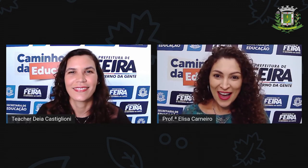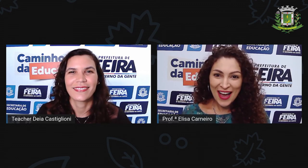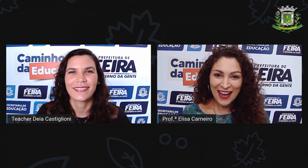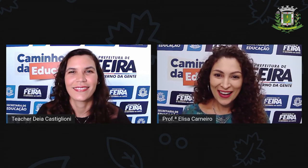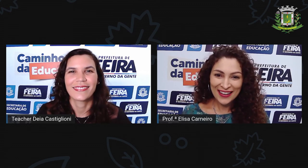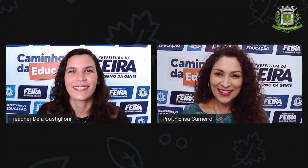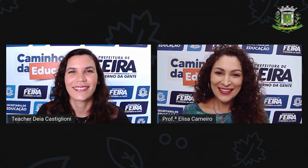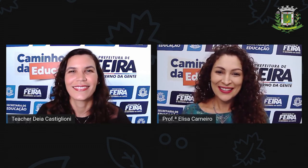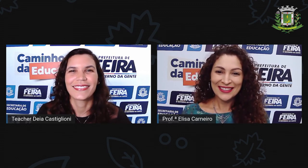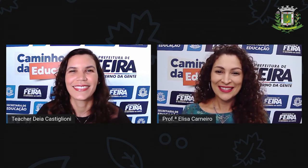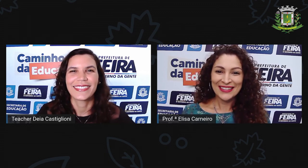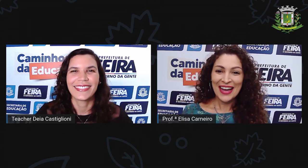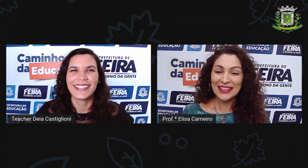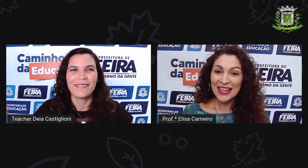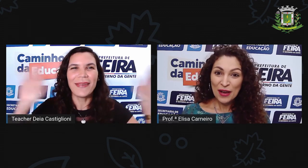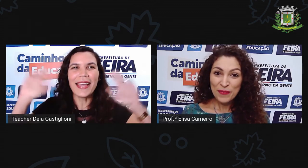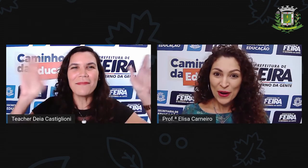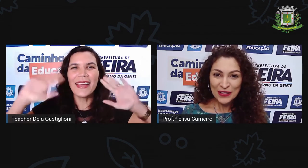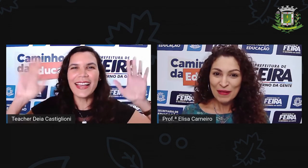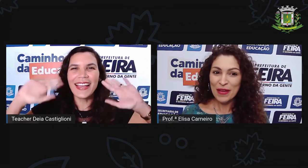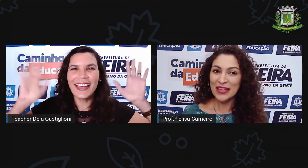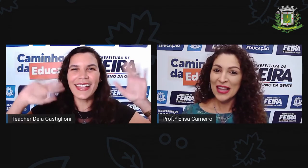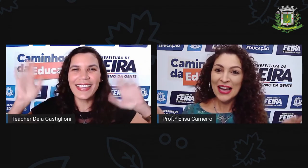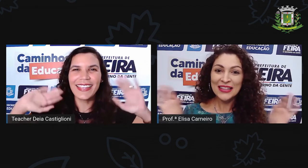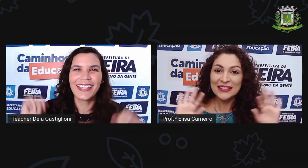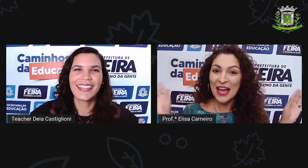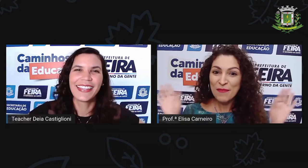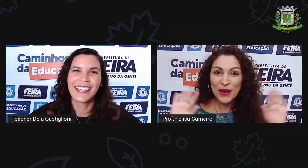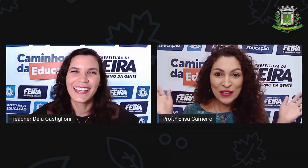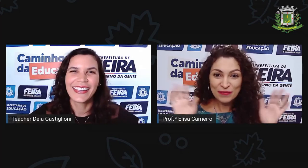obrigada. Até a próxima,